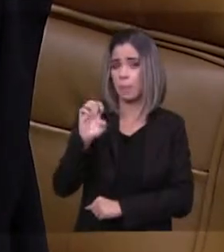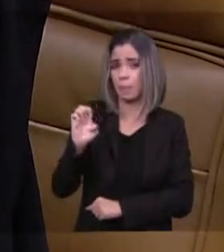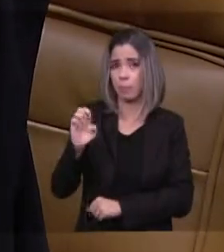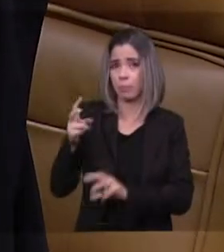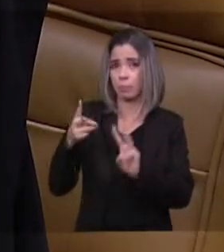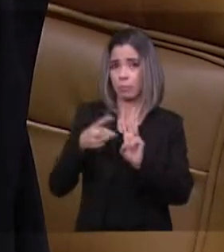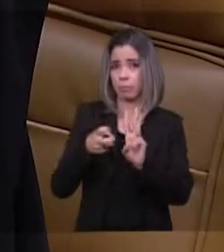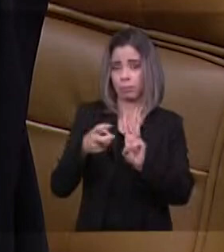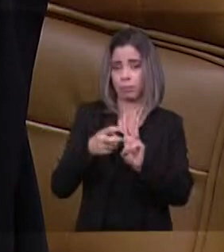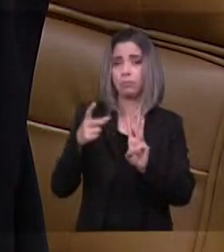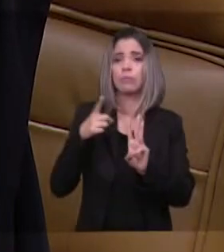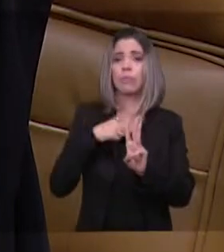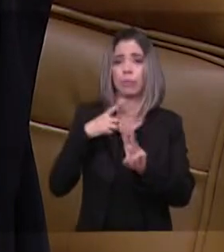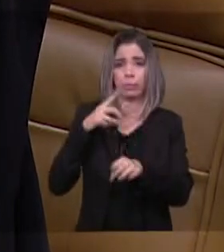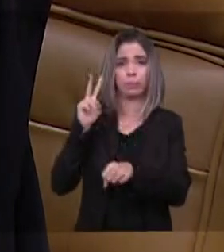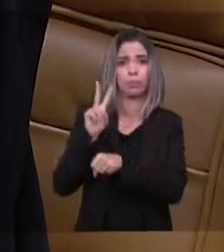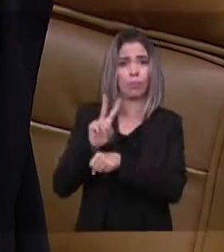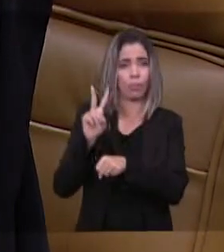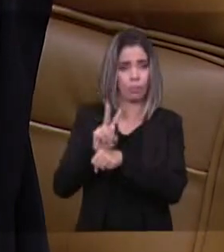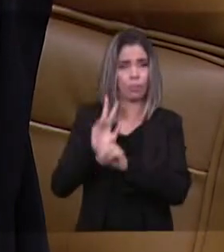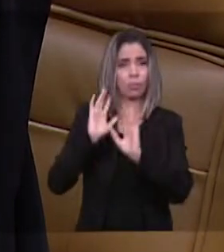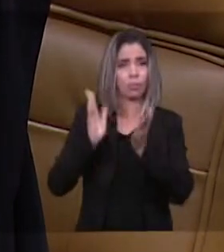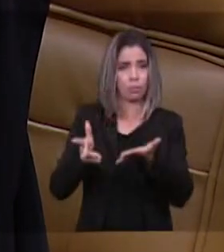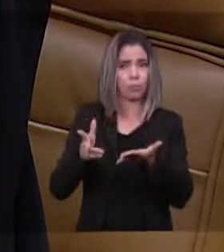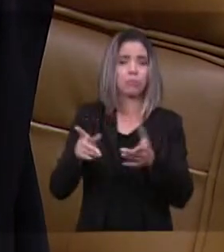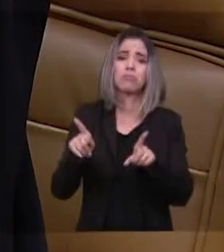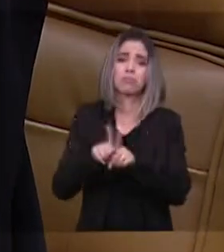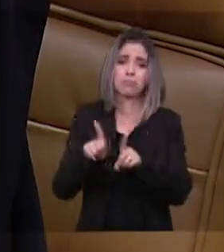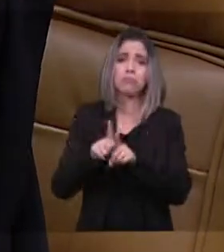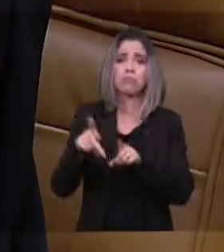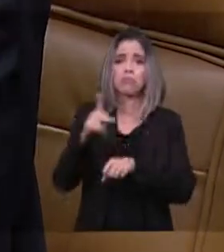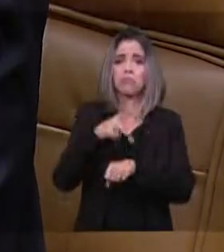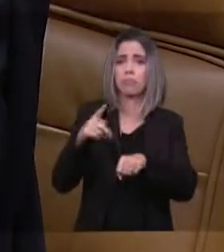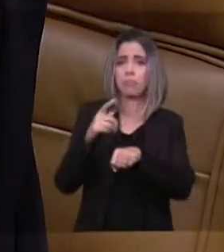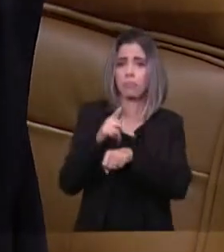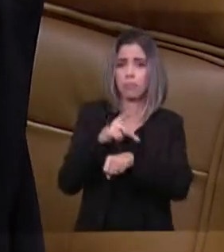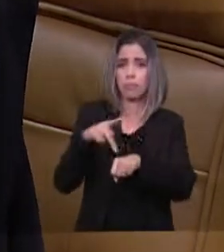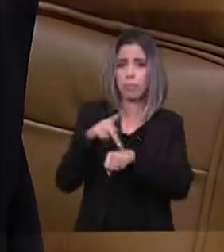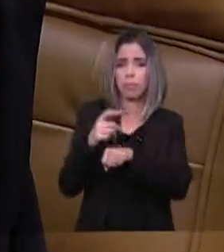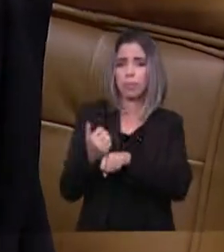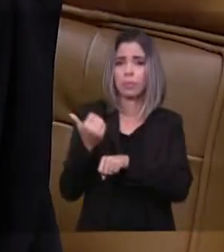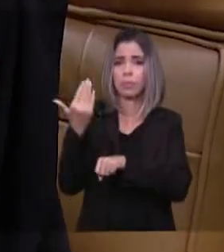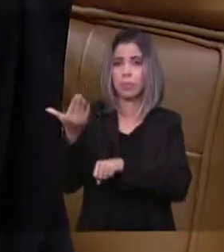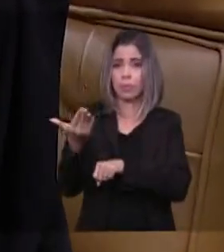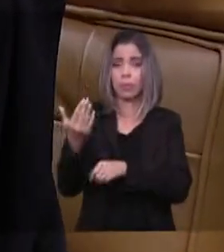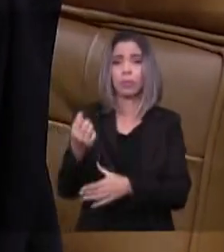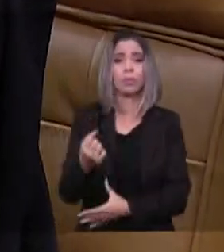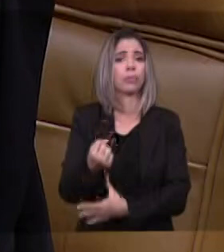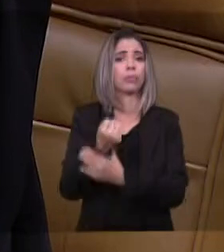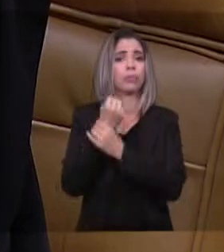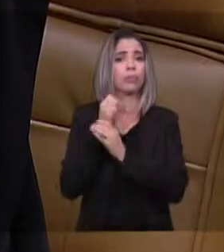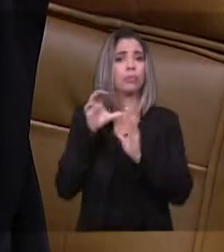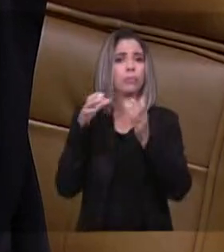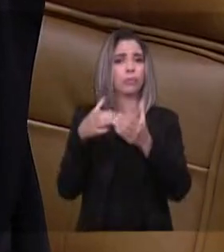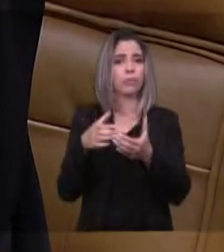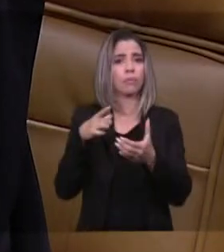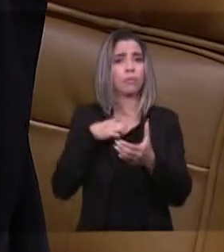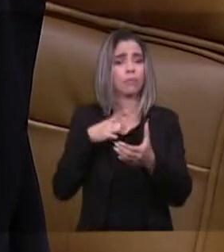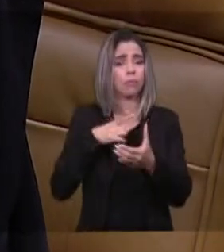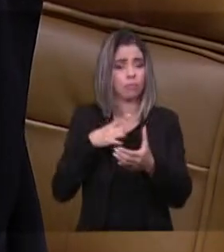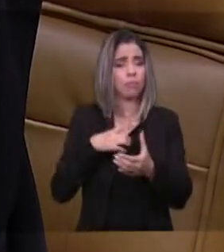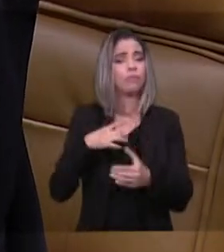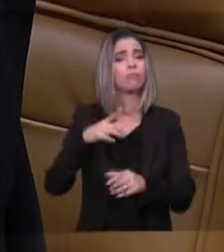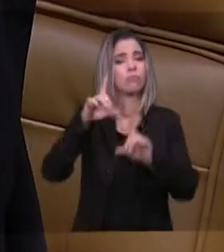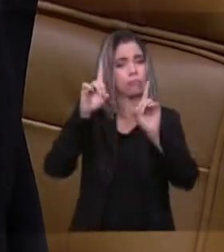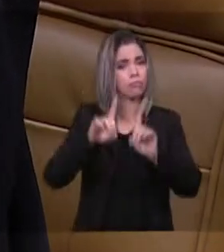documentos internacionais. A Declaração das Nações Unidas sobre os Direitos dos Povos Indígenas garante a essas comunidades o direito às